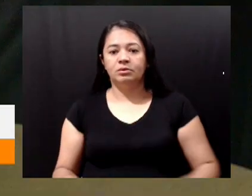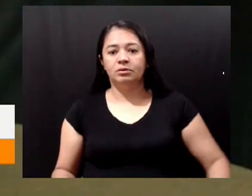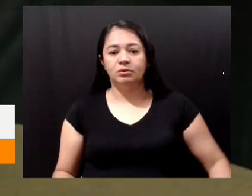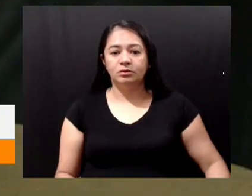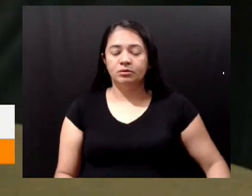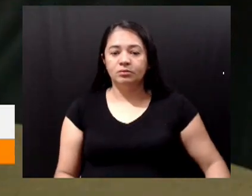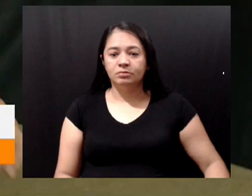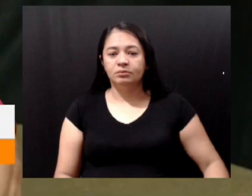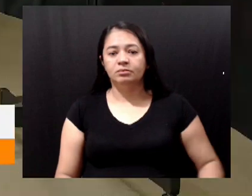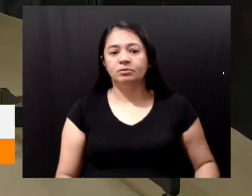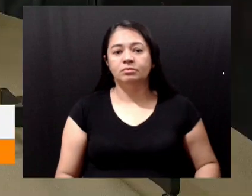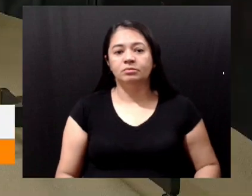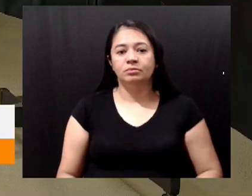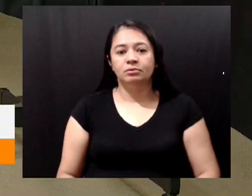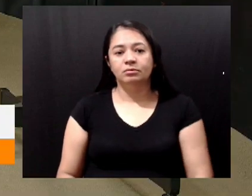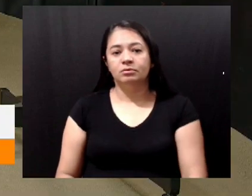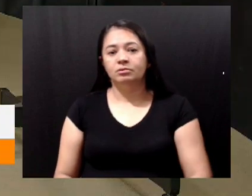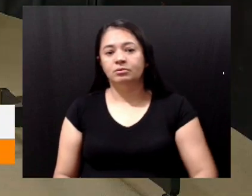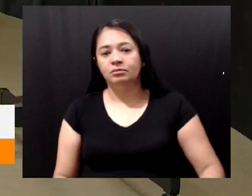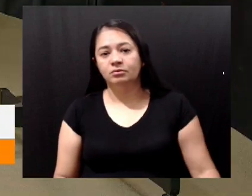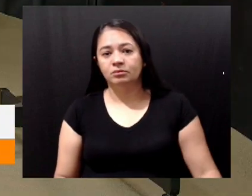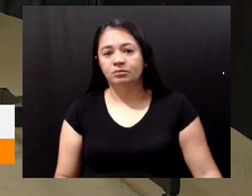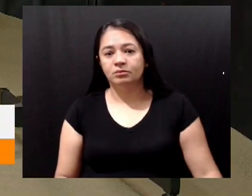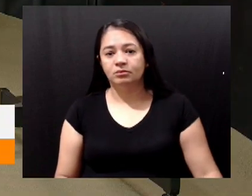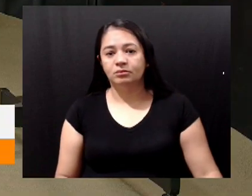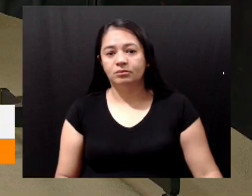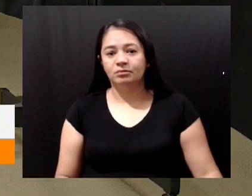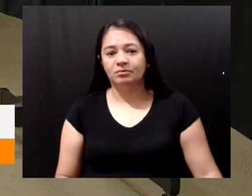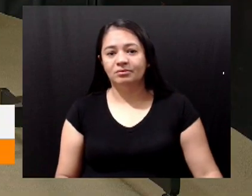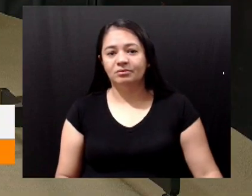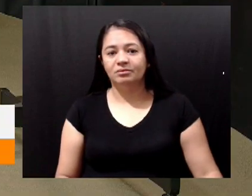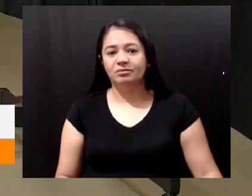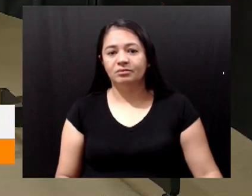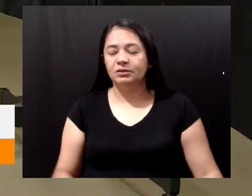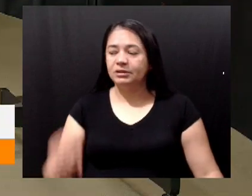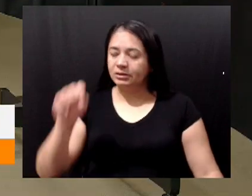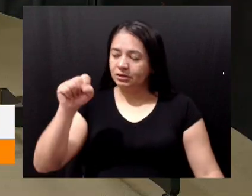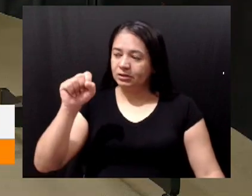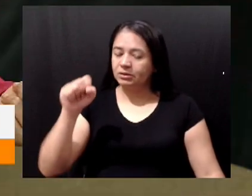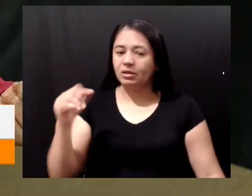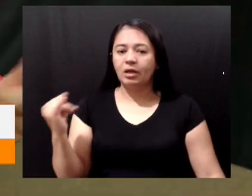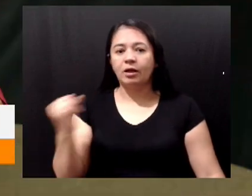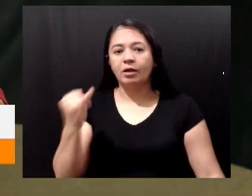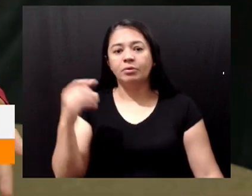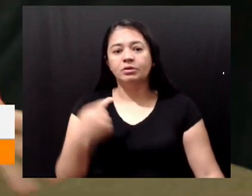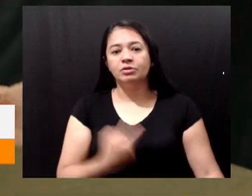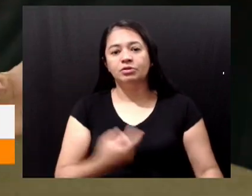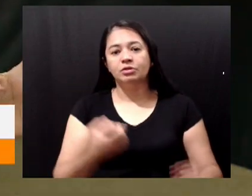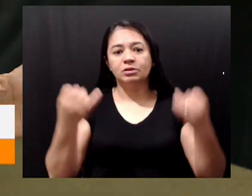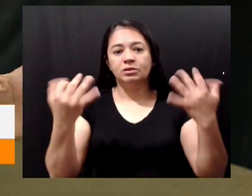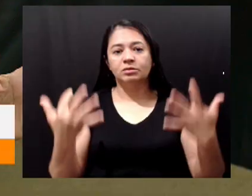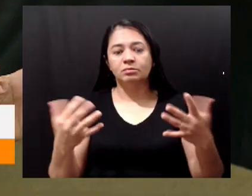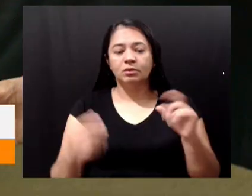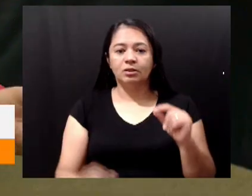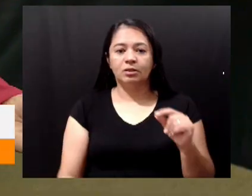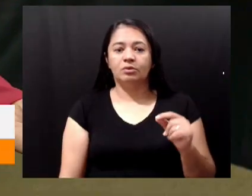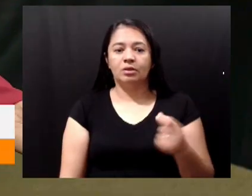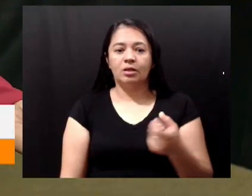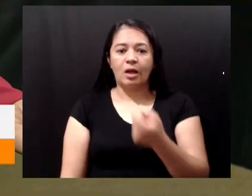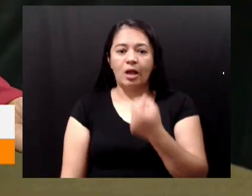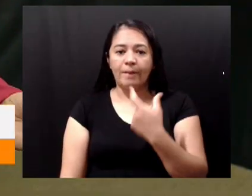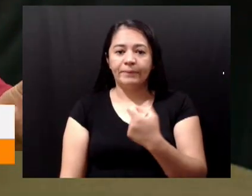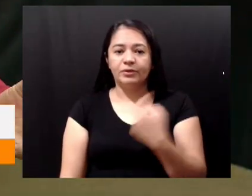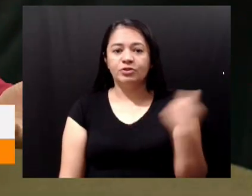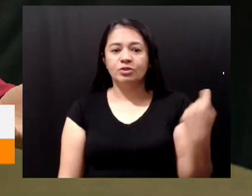Exatamente. Mas, enfim, vamos... É isso mesmo. É importante a gente ressaltar que a automedicação, ela mesmo